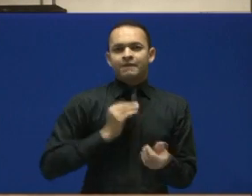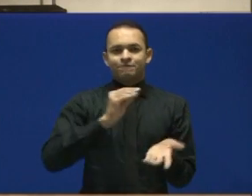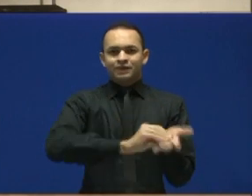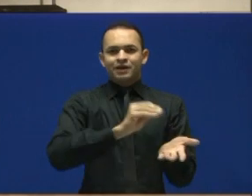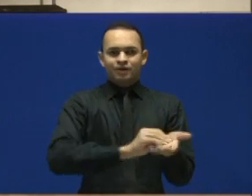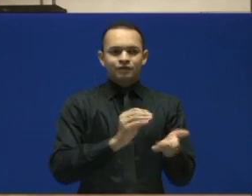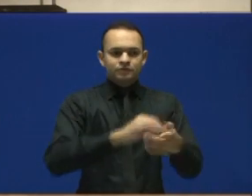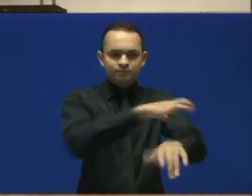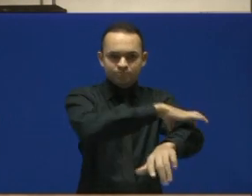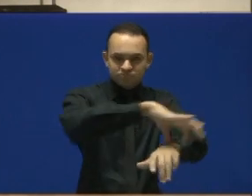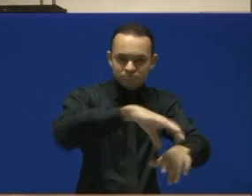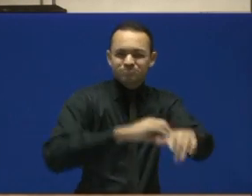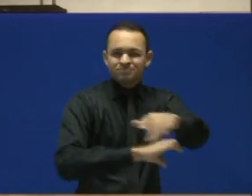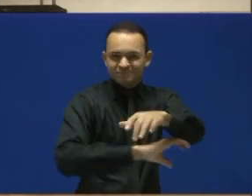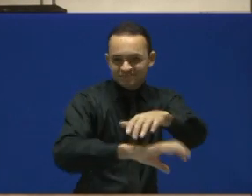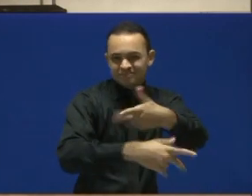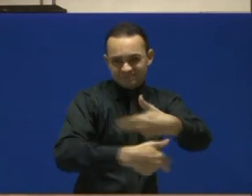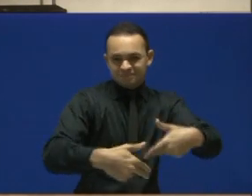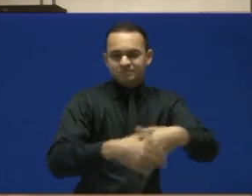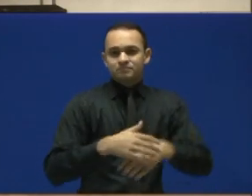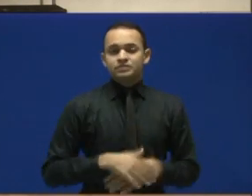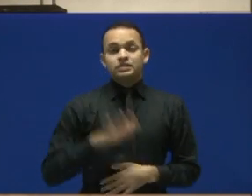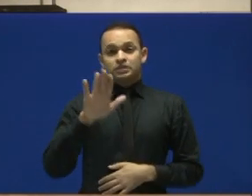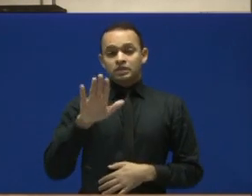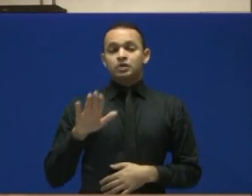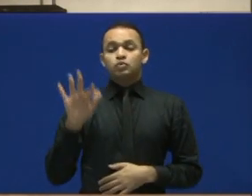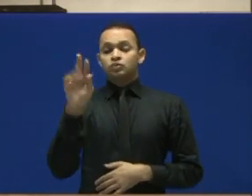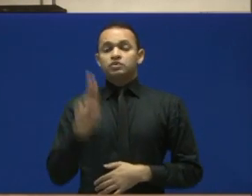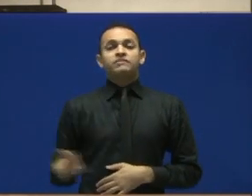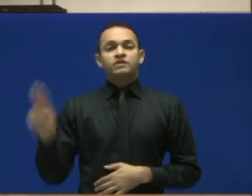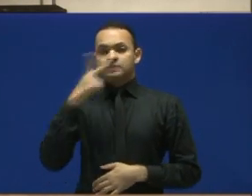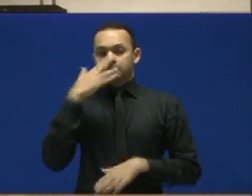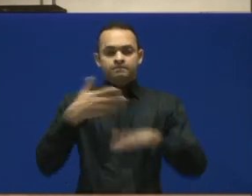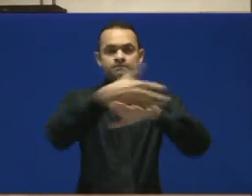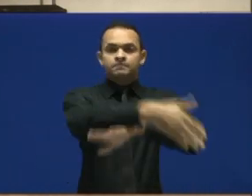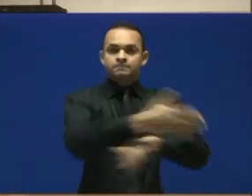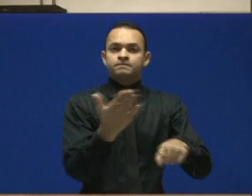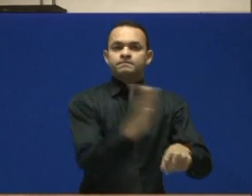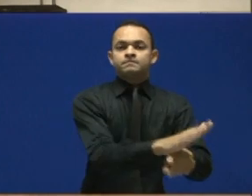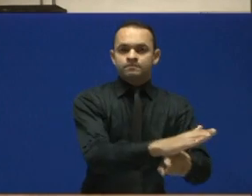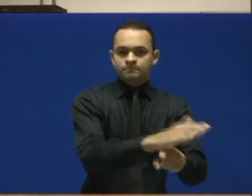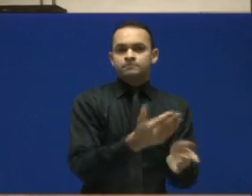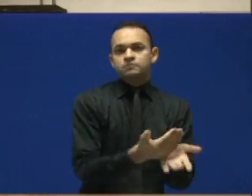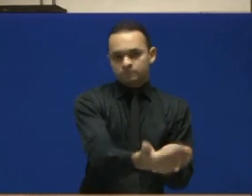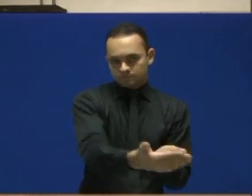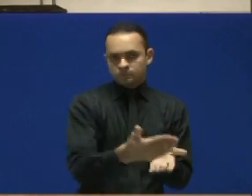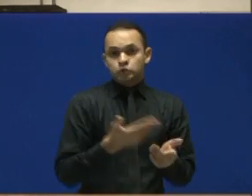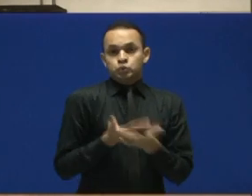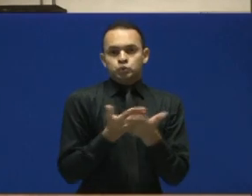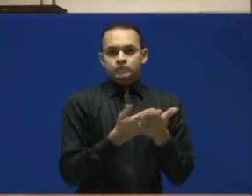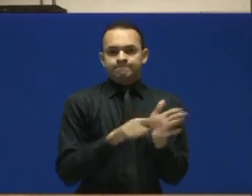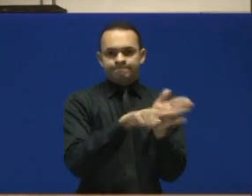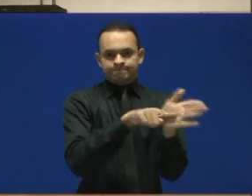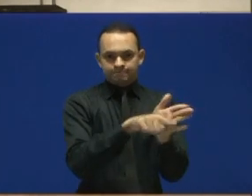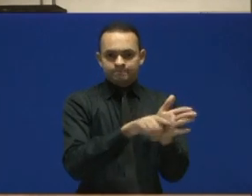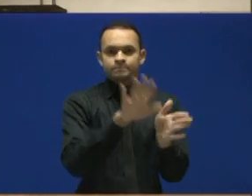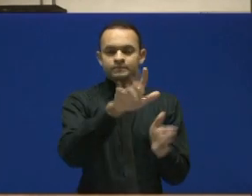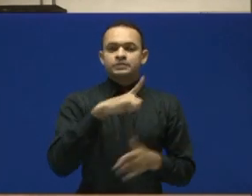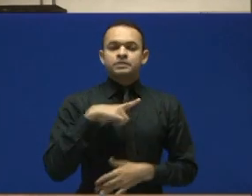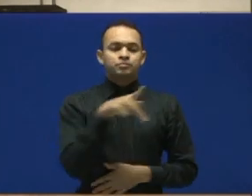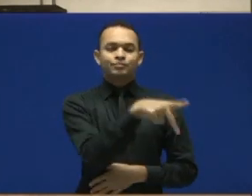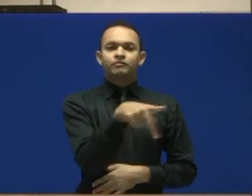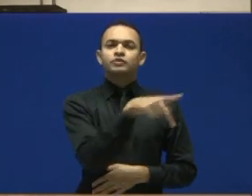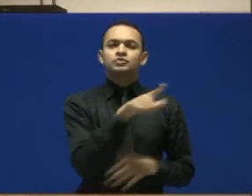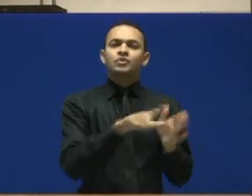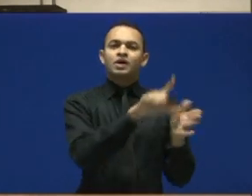universidade está chegando com seus estudos outro exemplo o professor maurício está aqui na platéia é ontem discutindo na secretaria